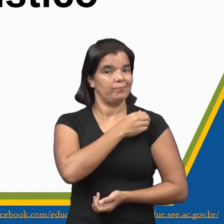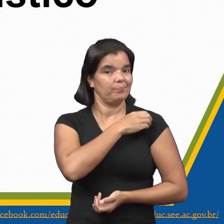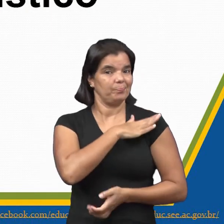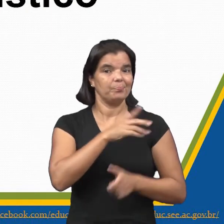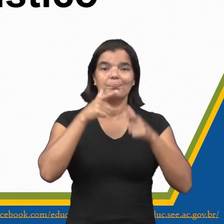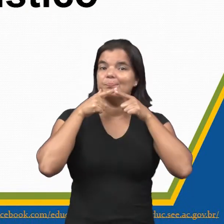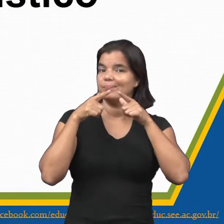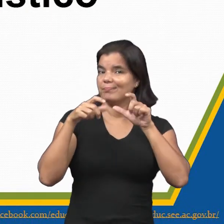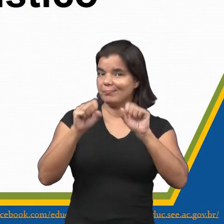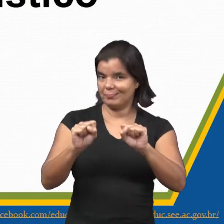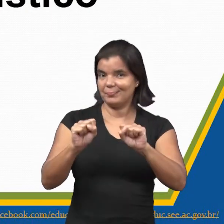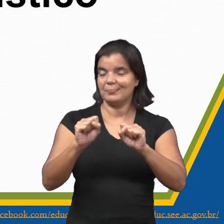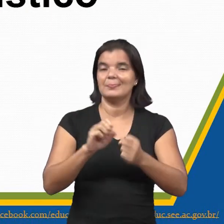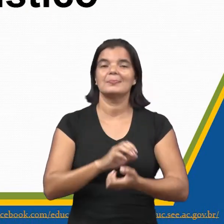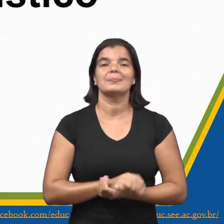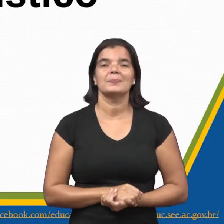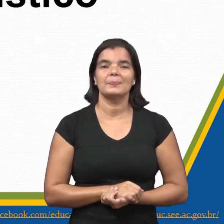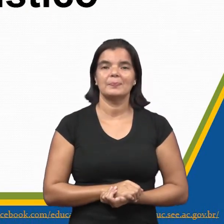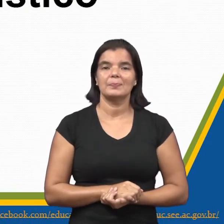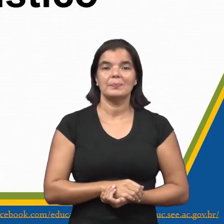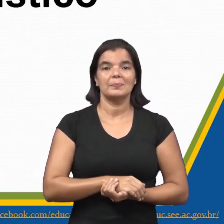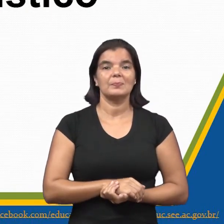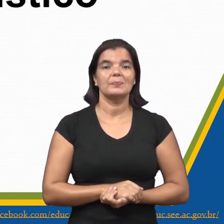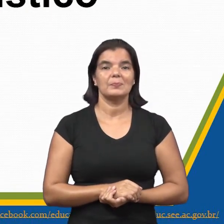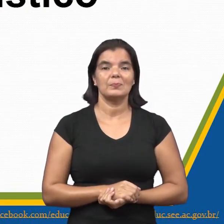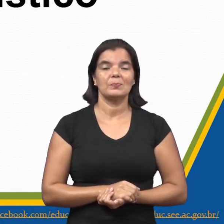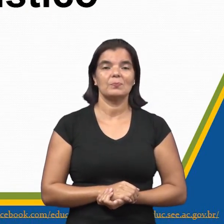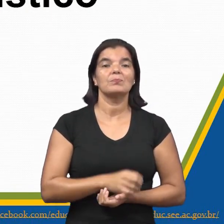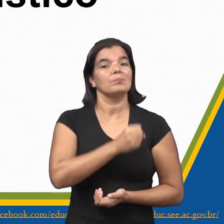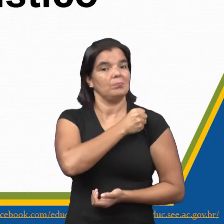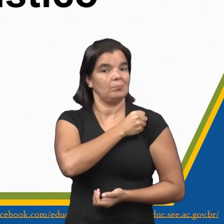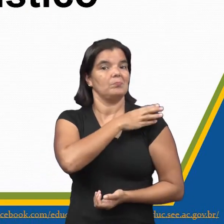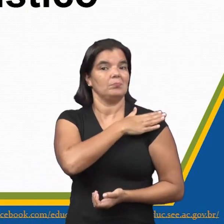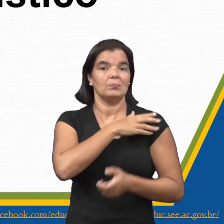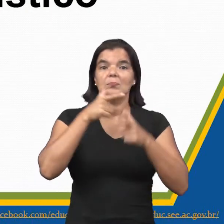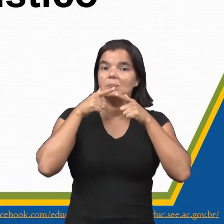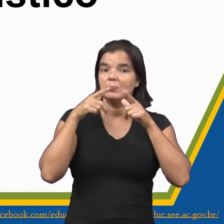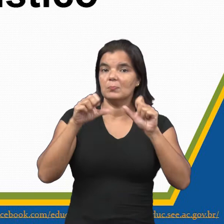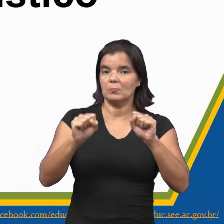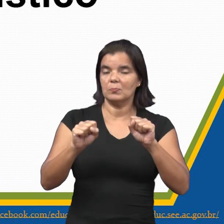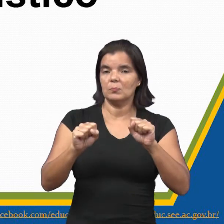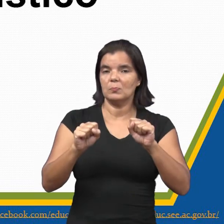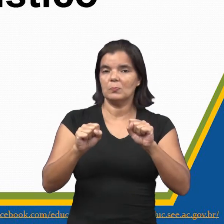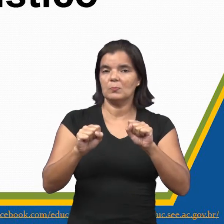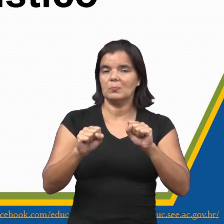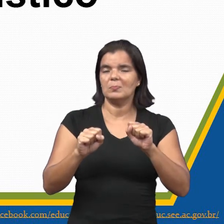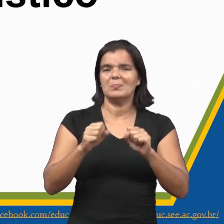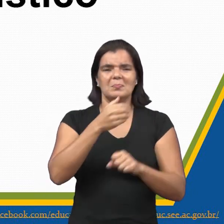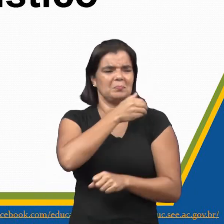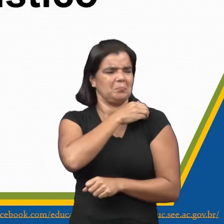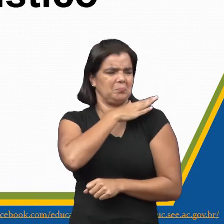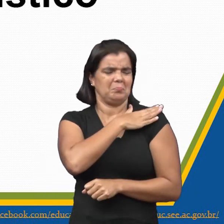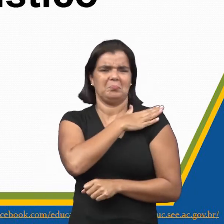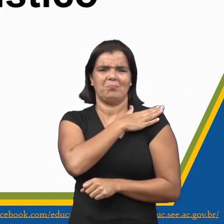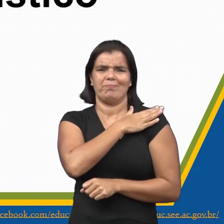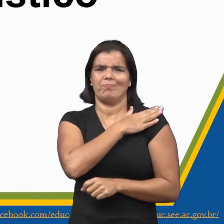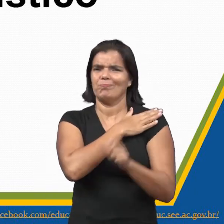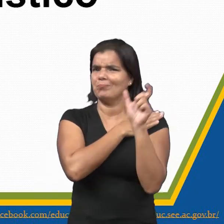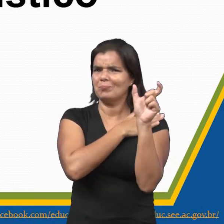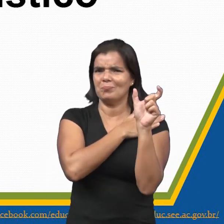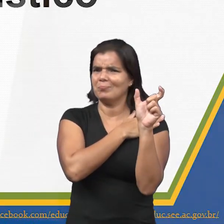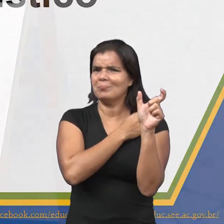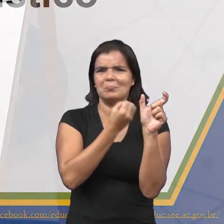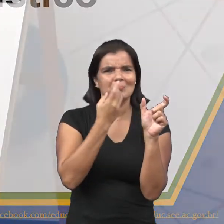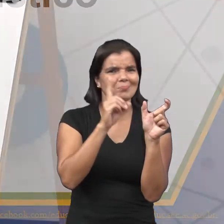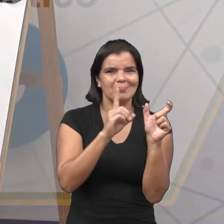Preconceito linguísticos. Aliás, preconceito linguístico, ok? Preconceito já não é uma palavra muito boa, né?